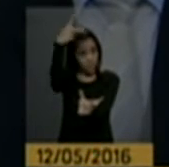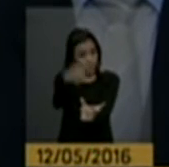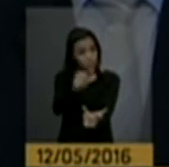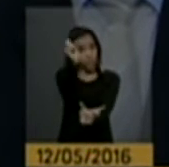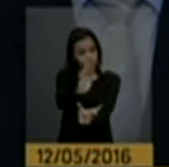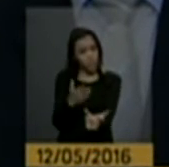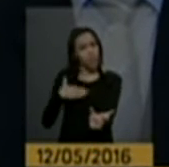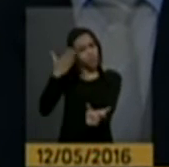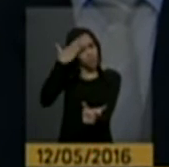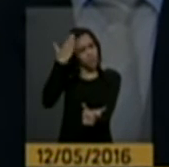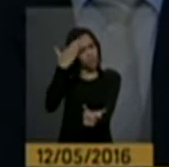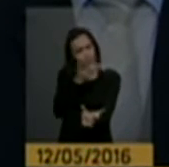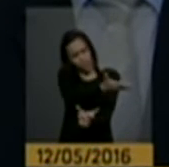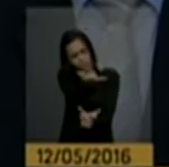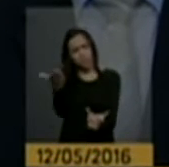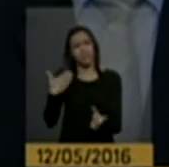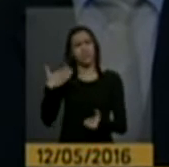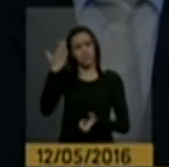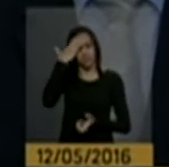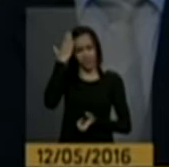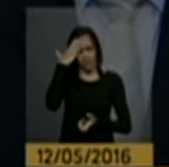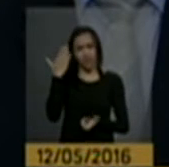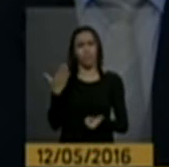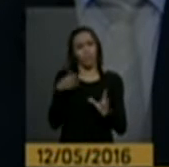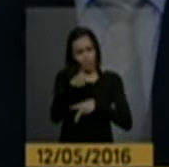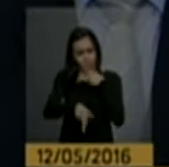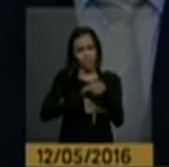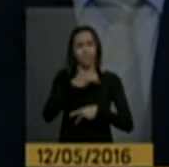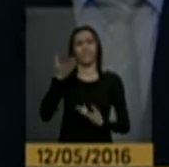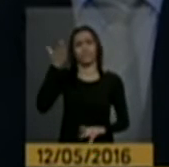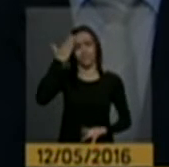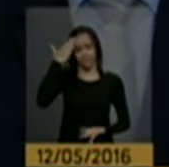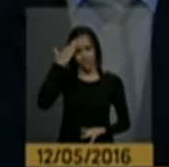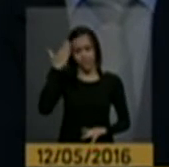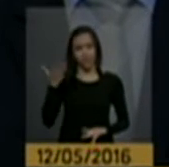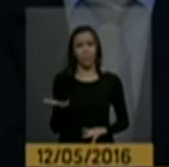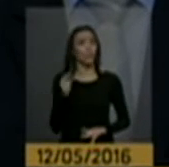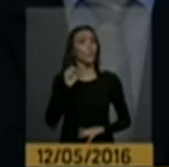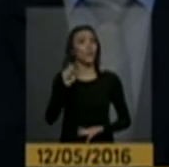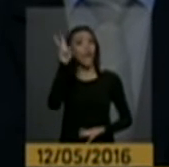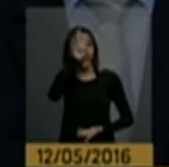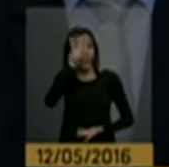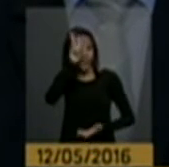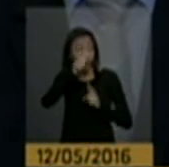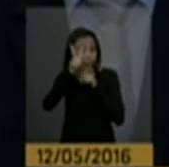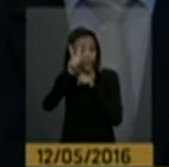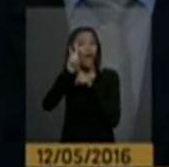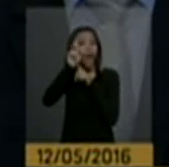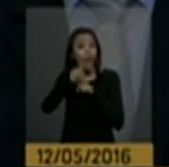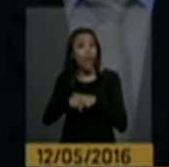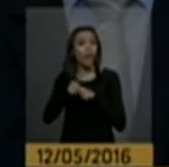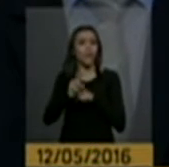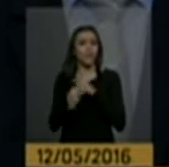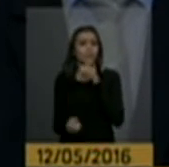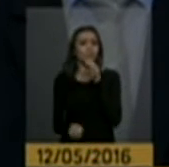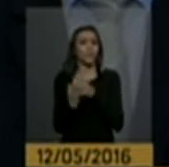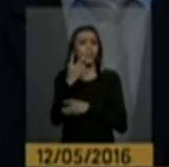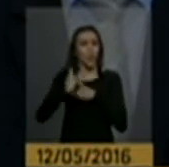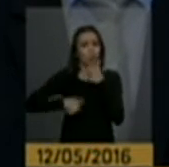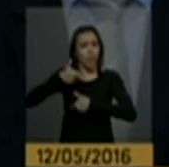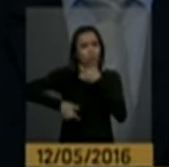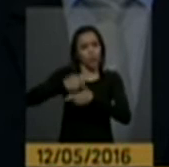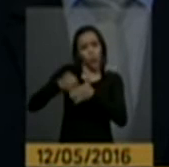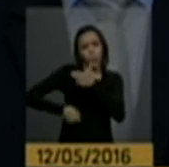sabem, sobretudo nosso povo sabe, que a história é feita de luta. E sempre vale a